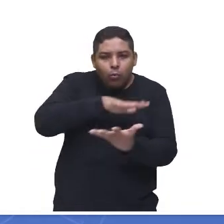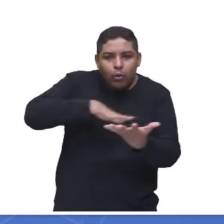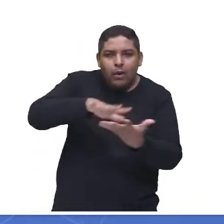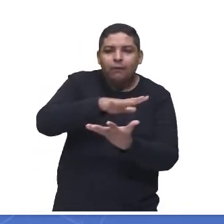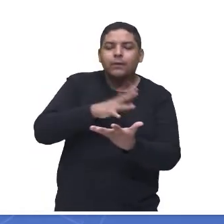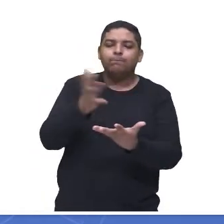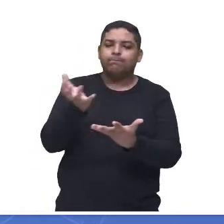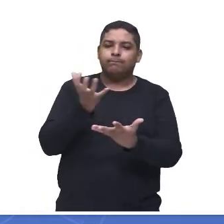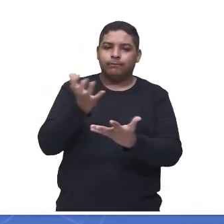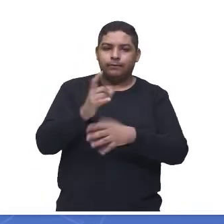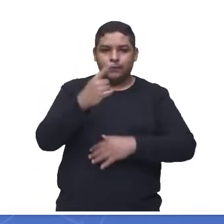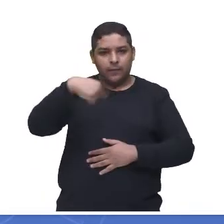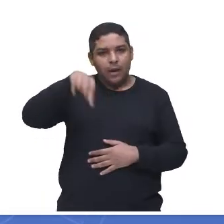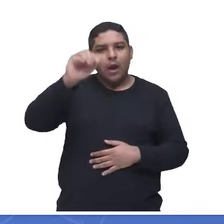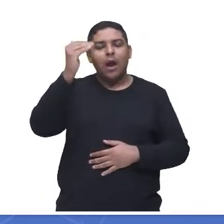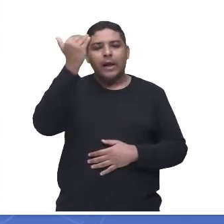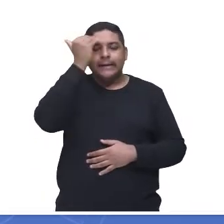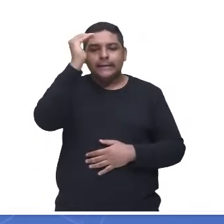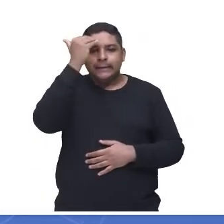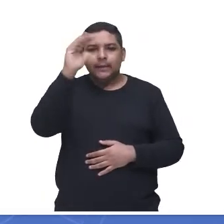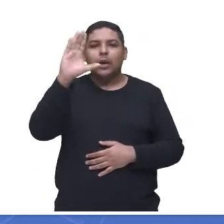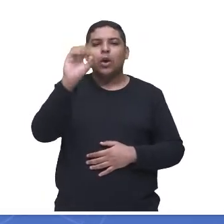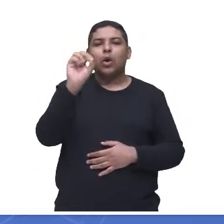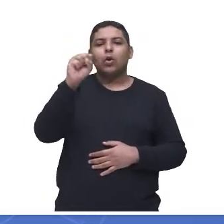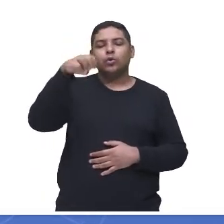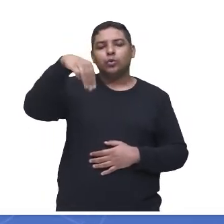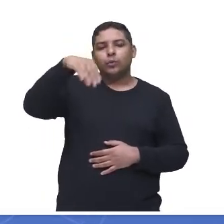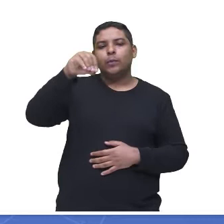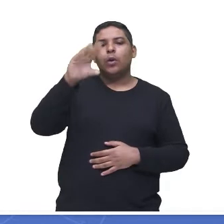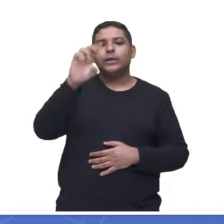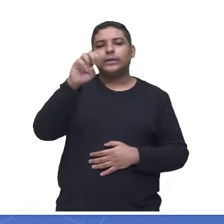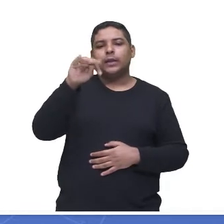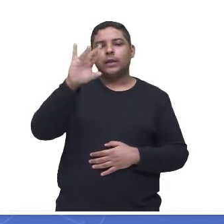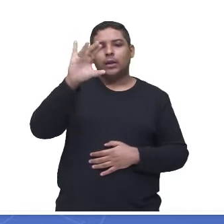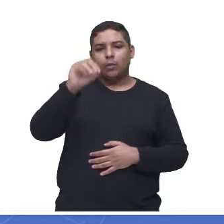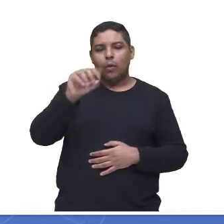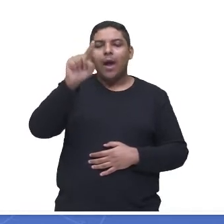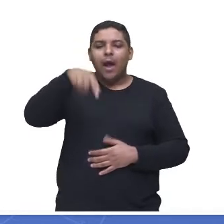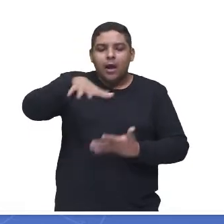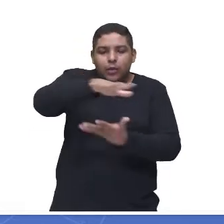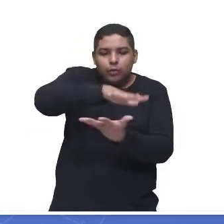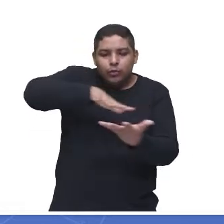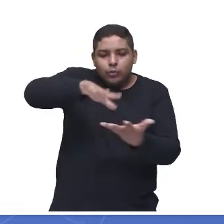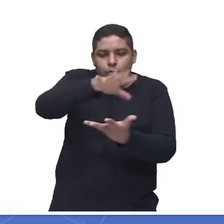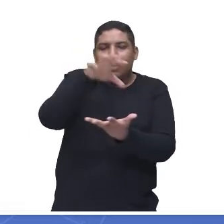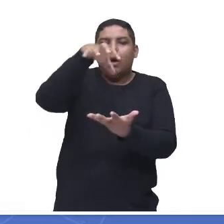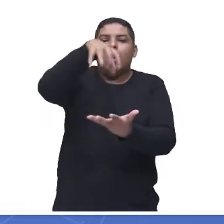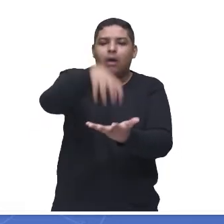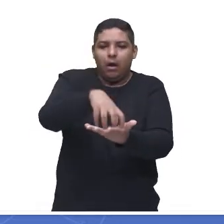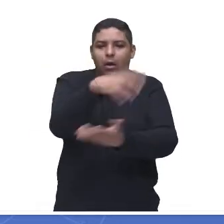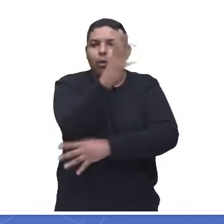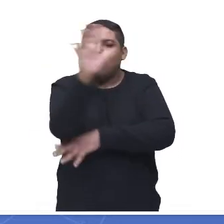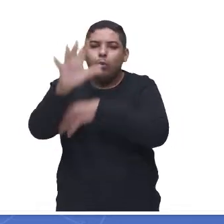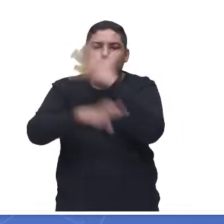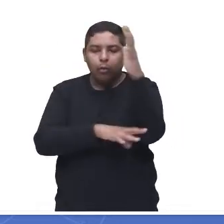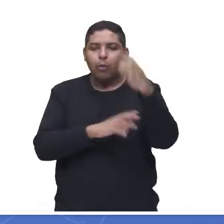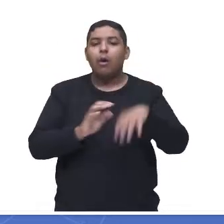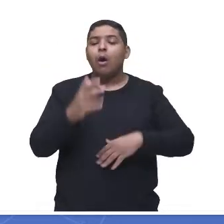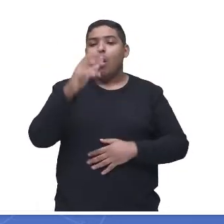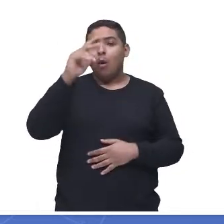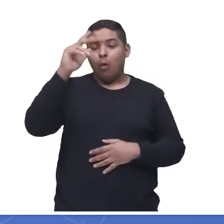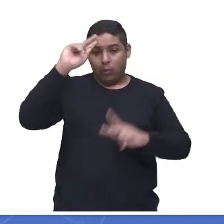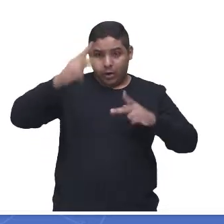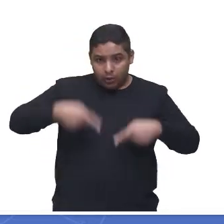esse período aqui é bom entender. O cosmocentro quer dizer o universo no centro, a natureza no centro. O homem depende dos fenômenos